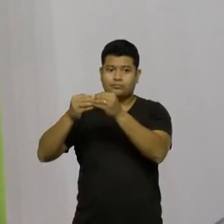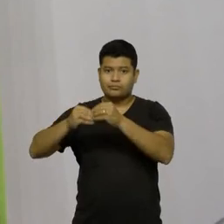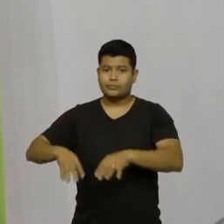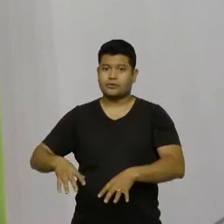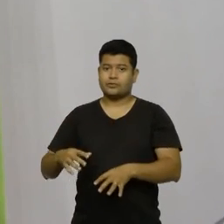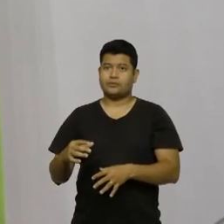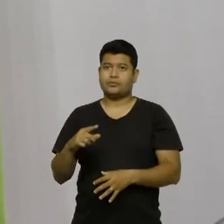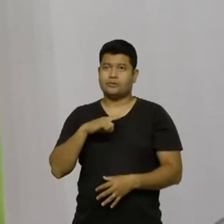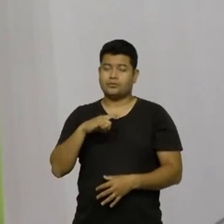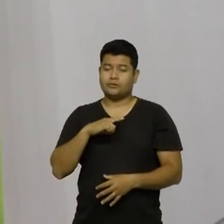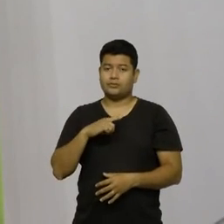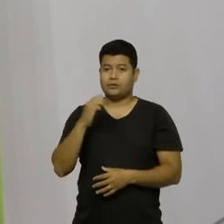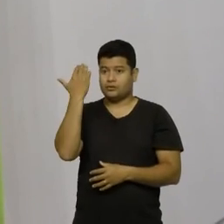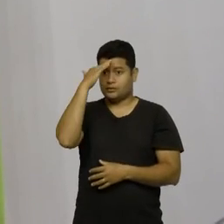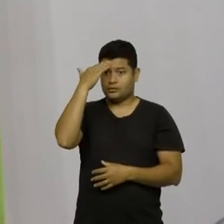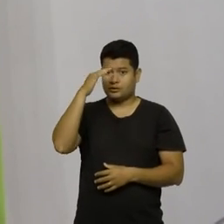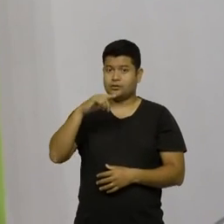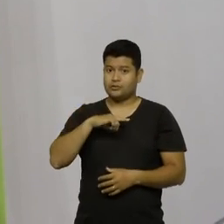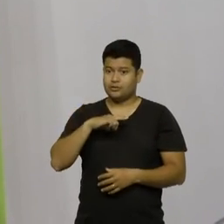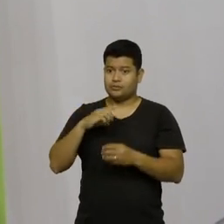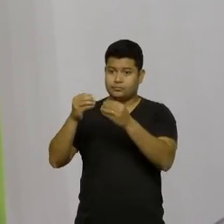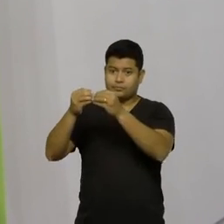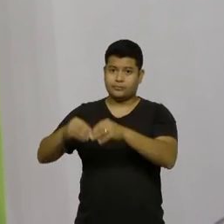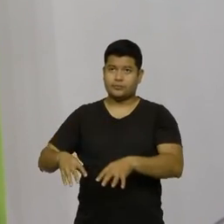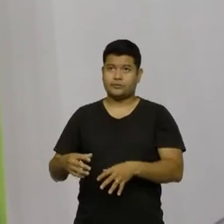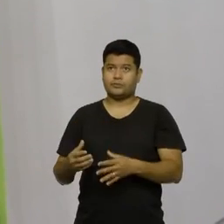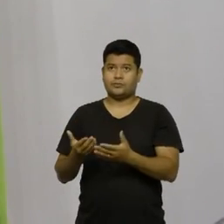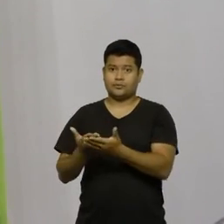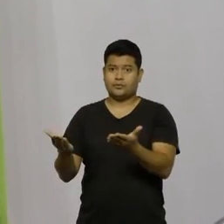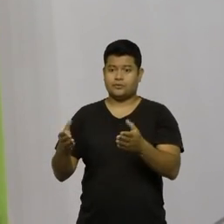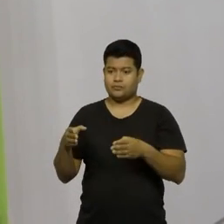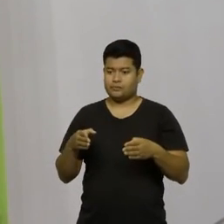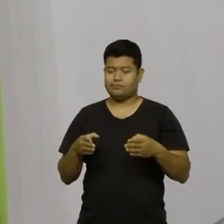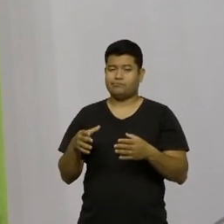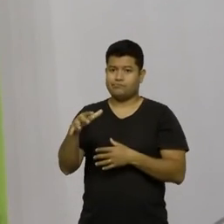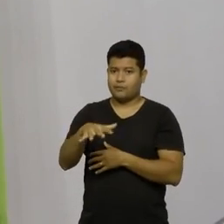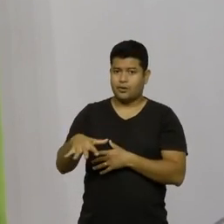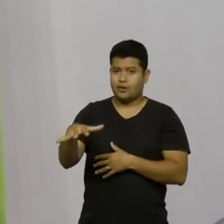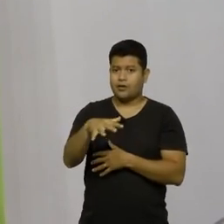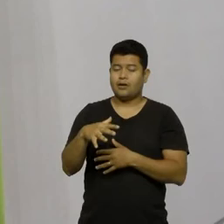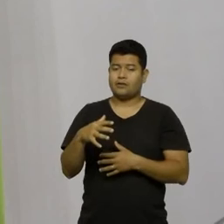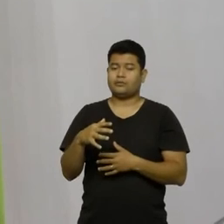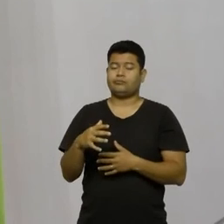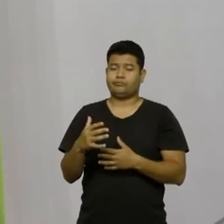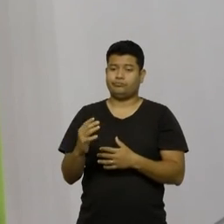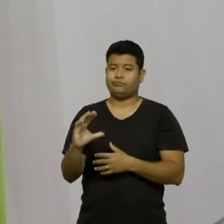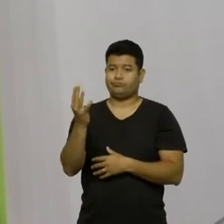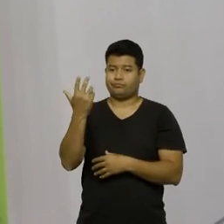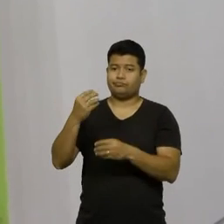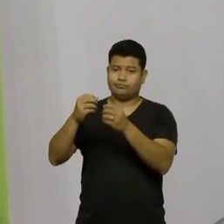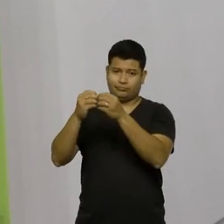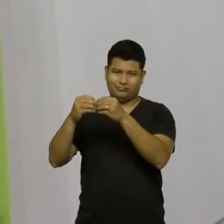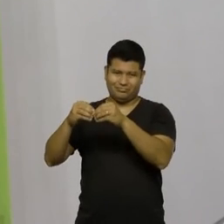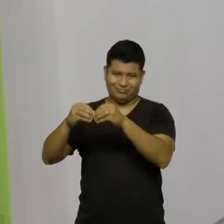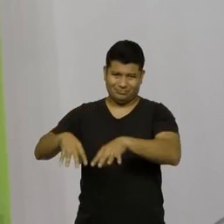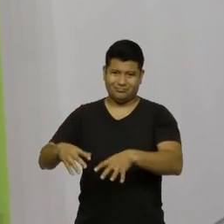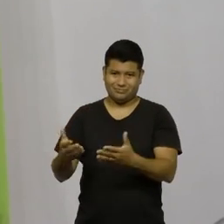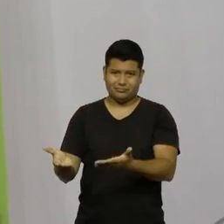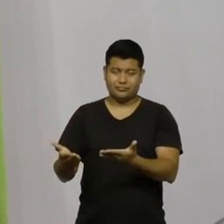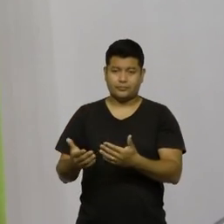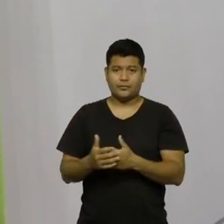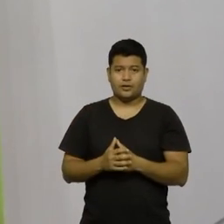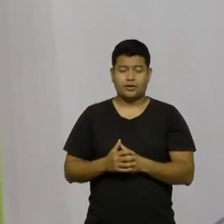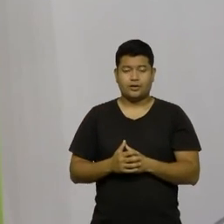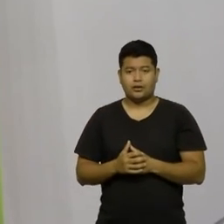prejudicados, entendendo que o seu segmento seriam prejudicados, vieram